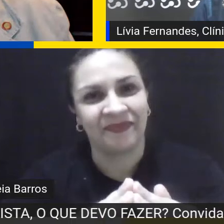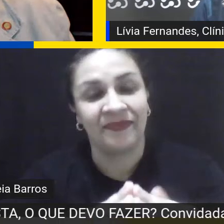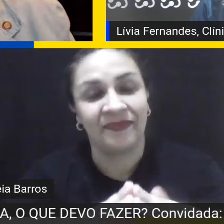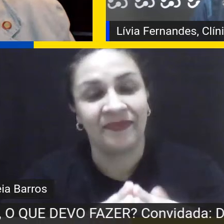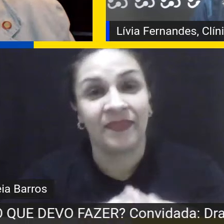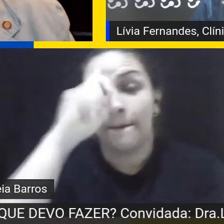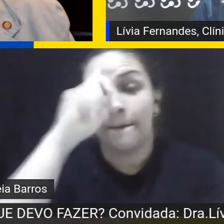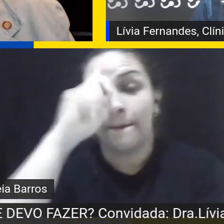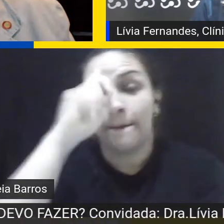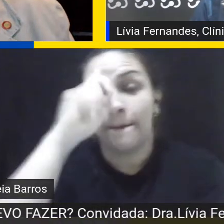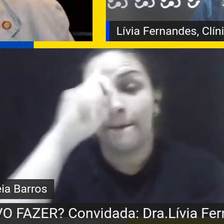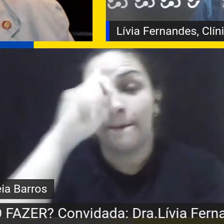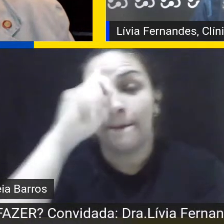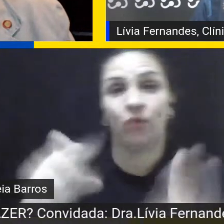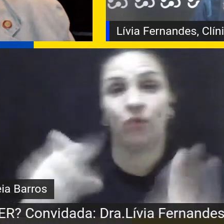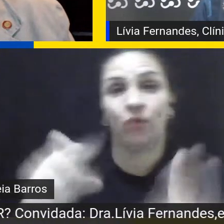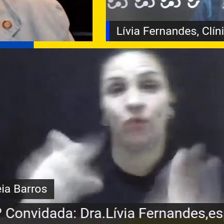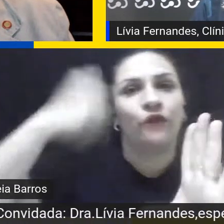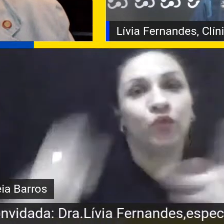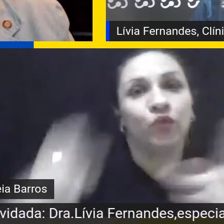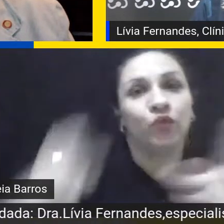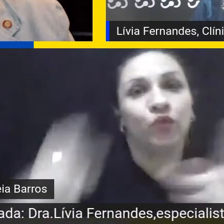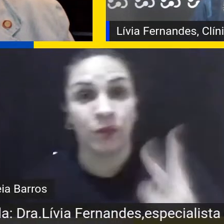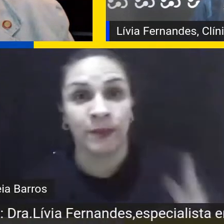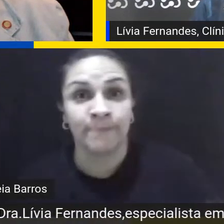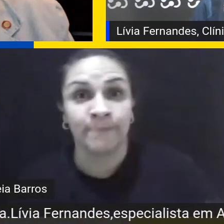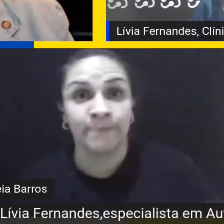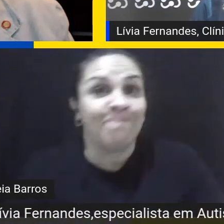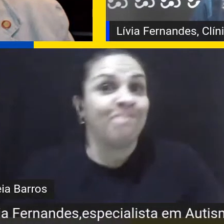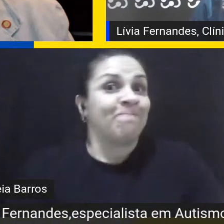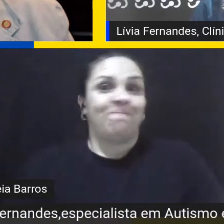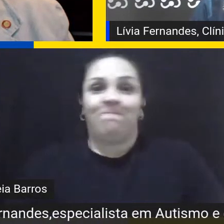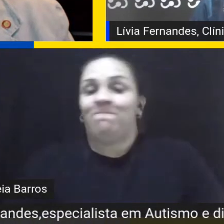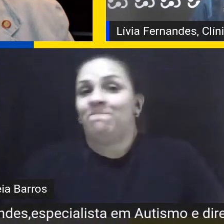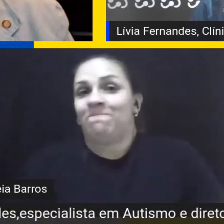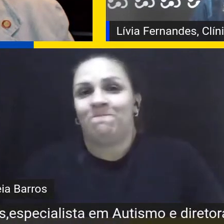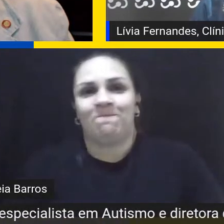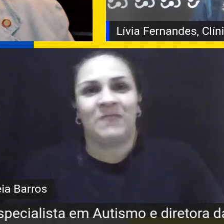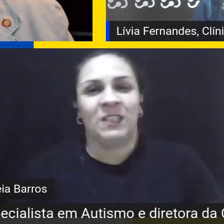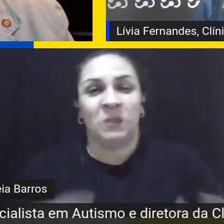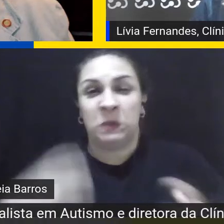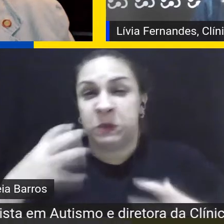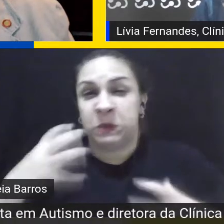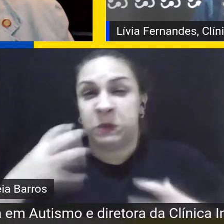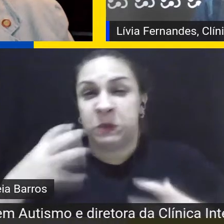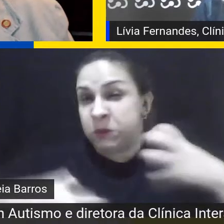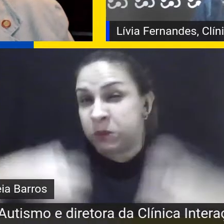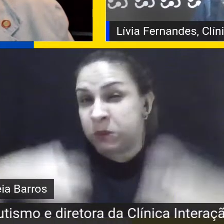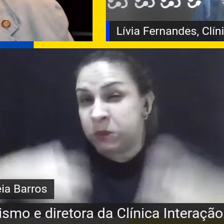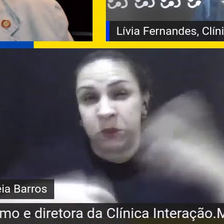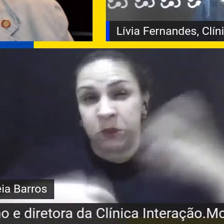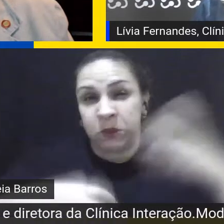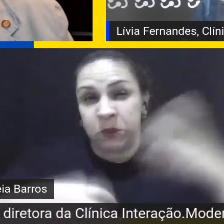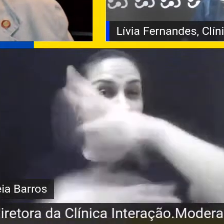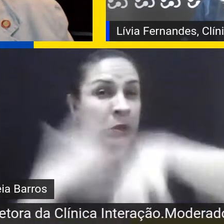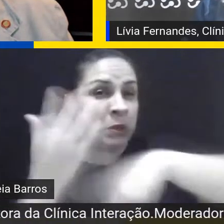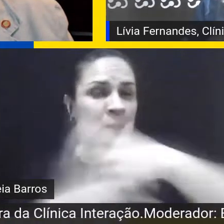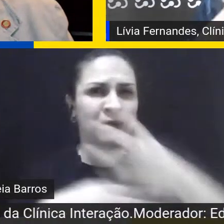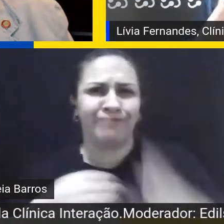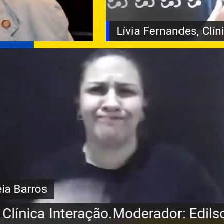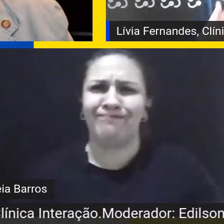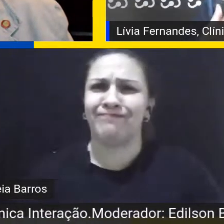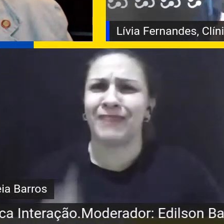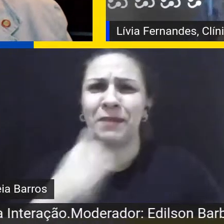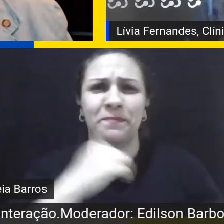vídeo e os meninos estavam extremamente desorganizados. E ela falou, né, que o